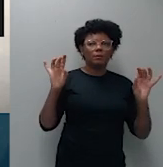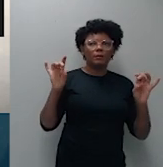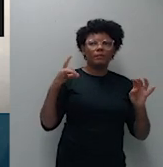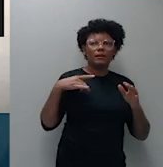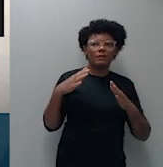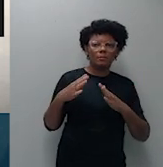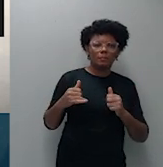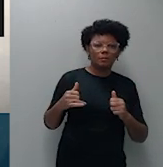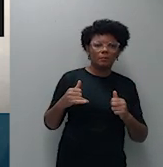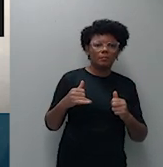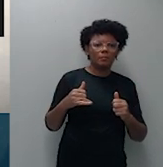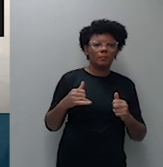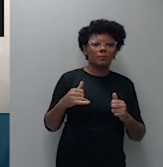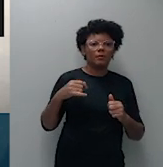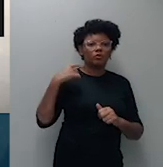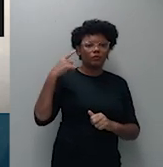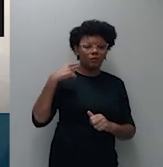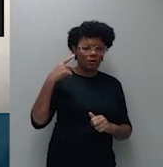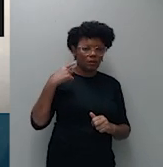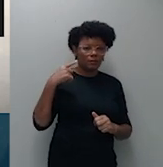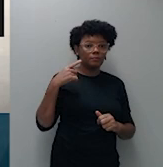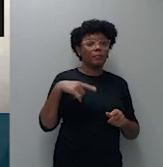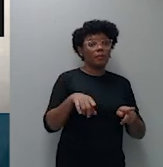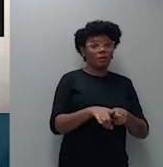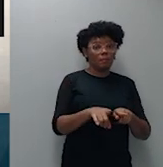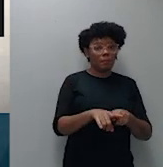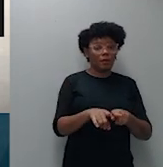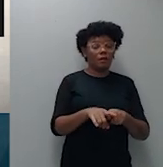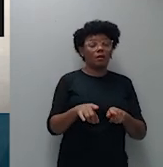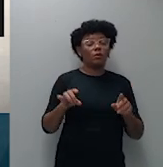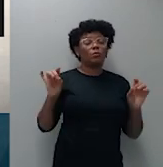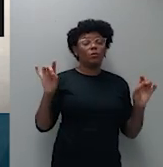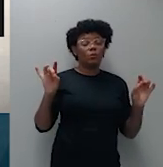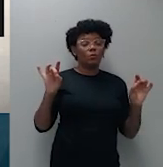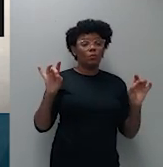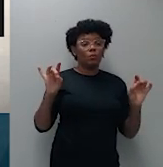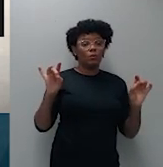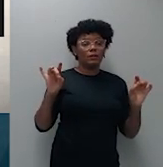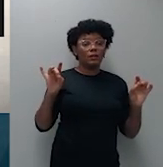preferência solicitada pela Doutora também